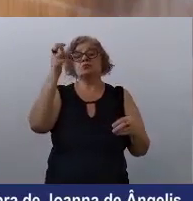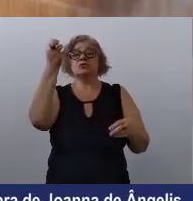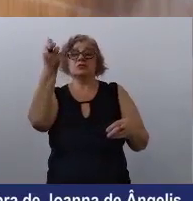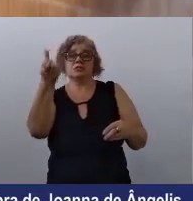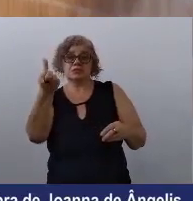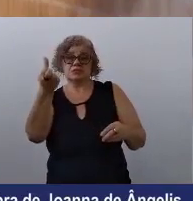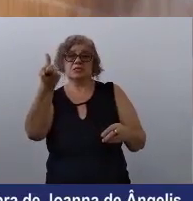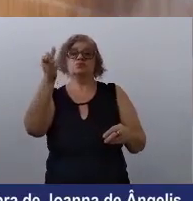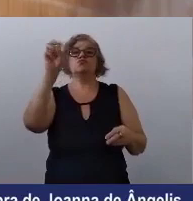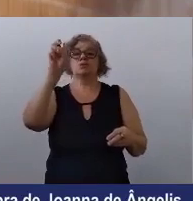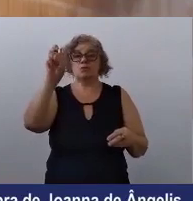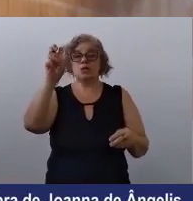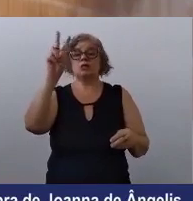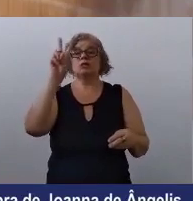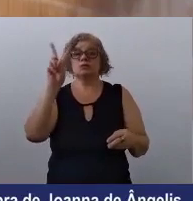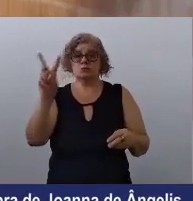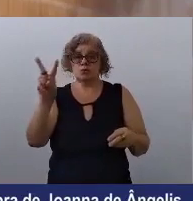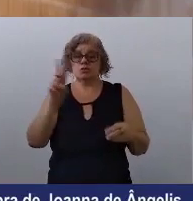1695.